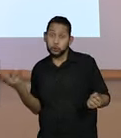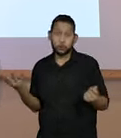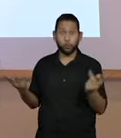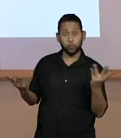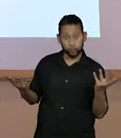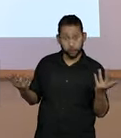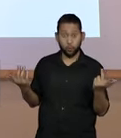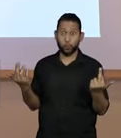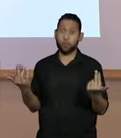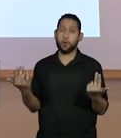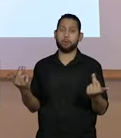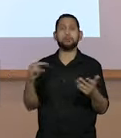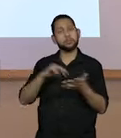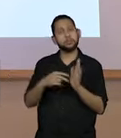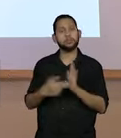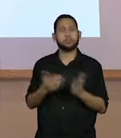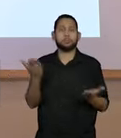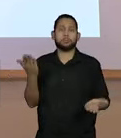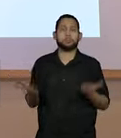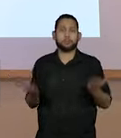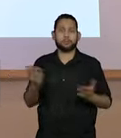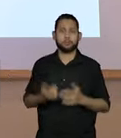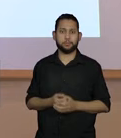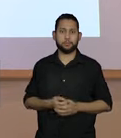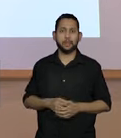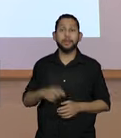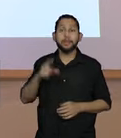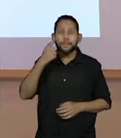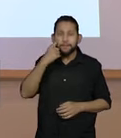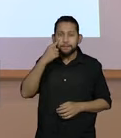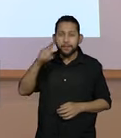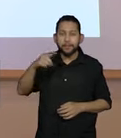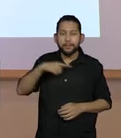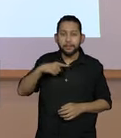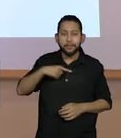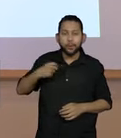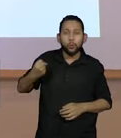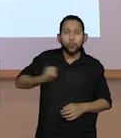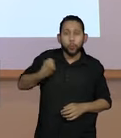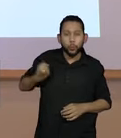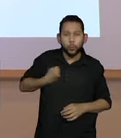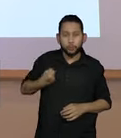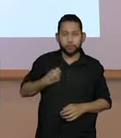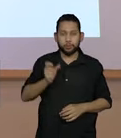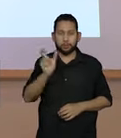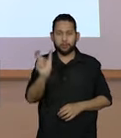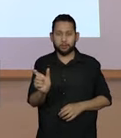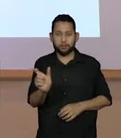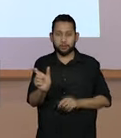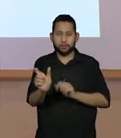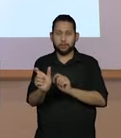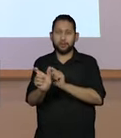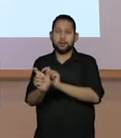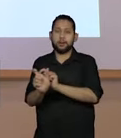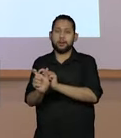gente coloca aqui na frente, a gente tem um nome para ele. Qual o nome? A gente chama ele